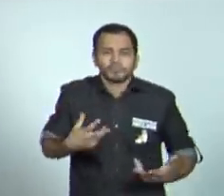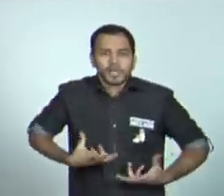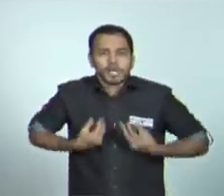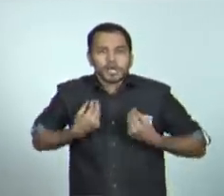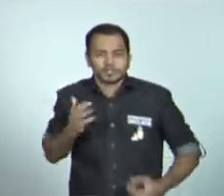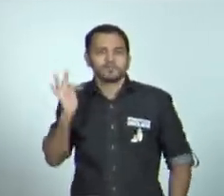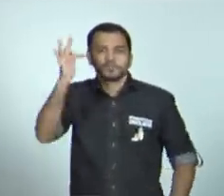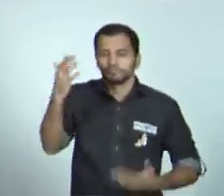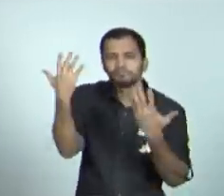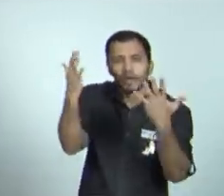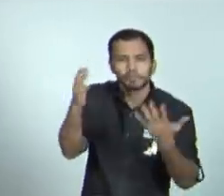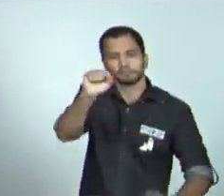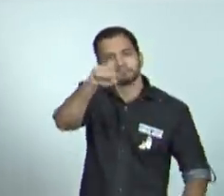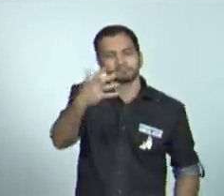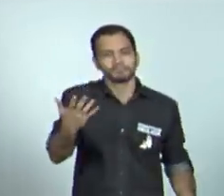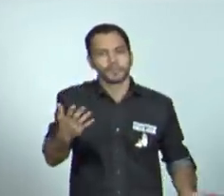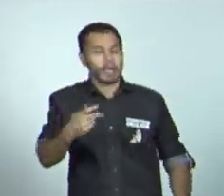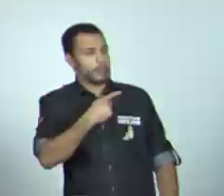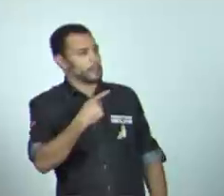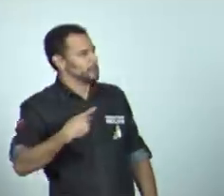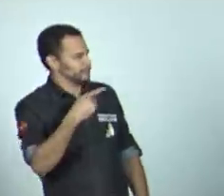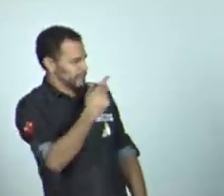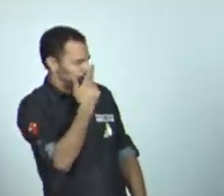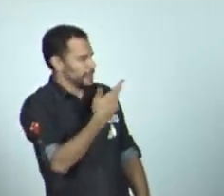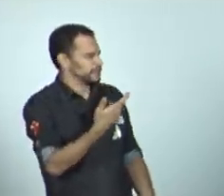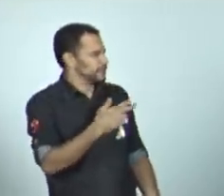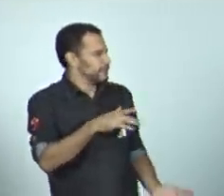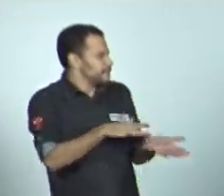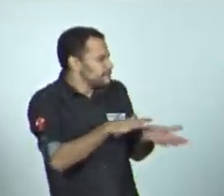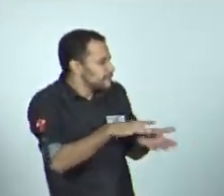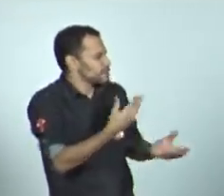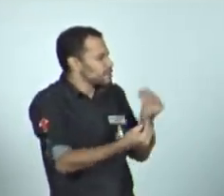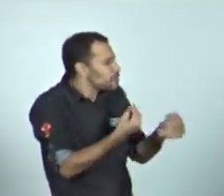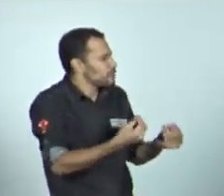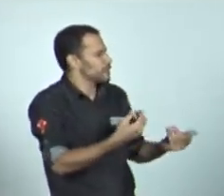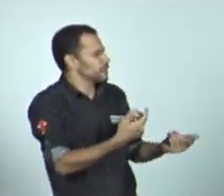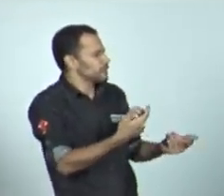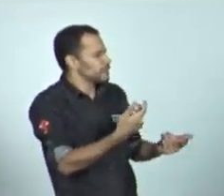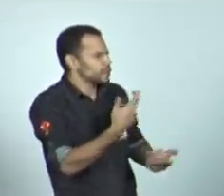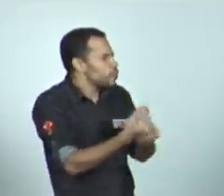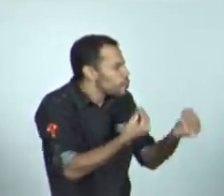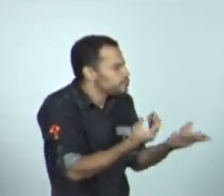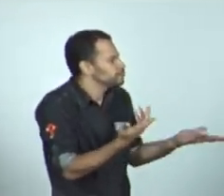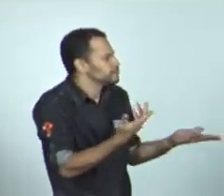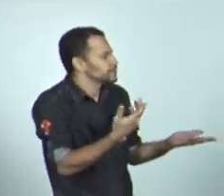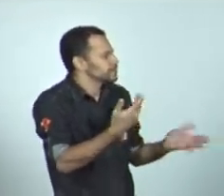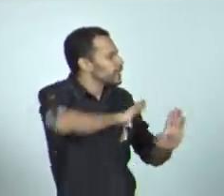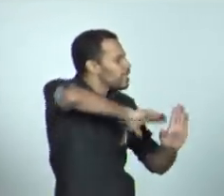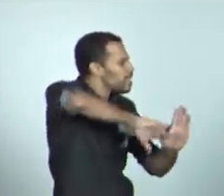enfrentou um câncer parabéns a pastor o total usam de ironia tô assim para você acordar